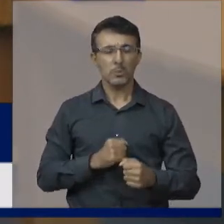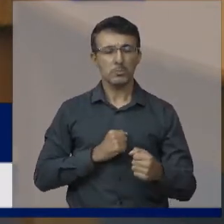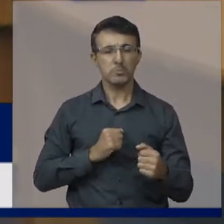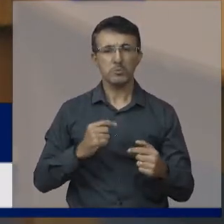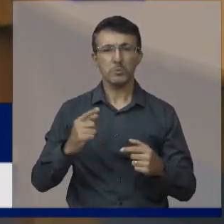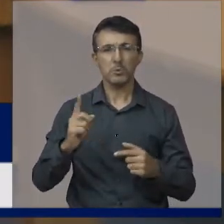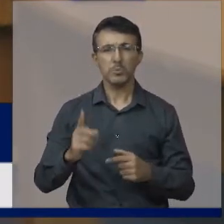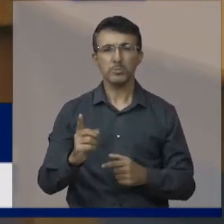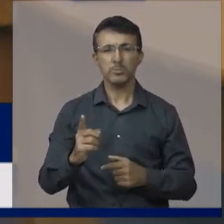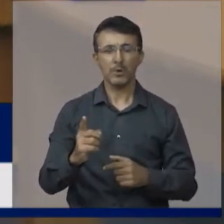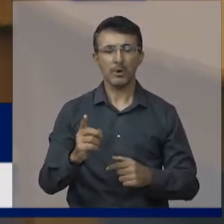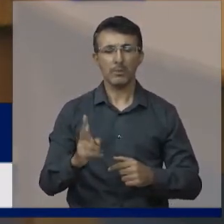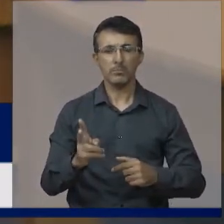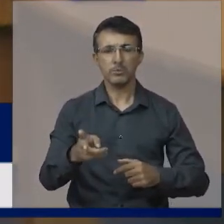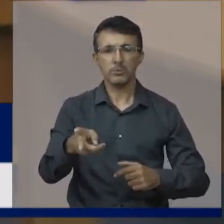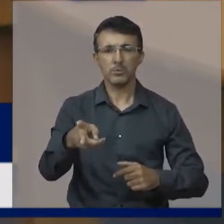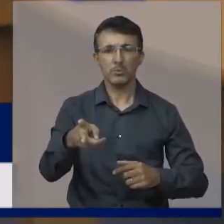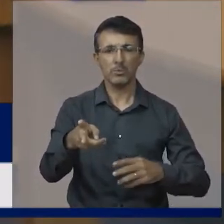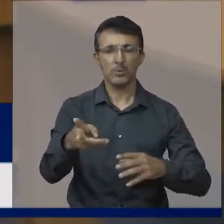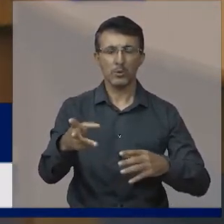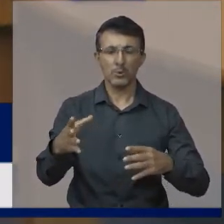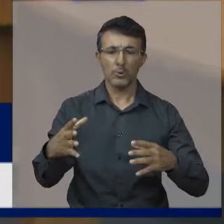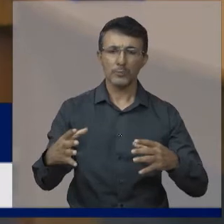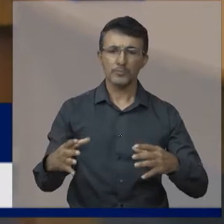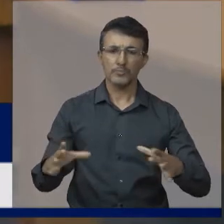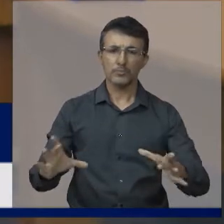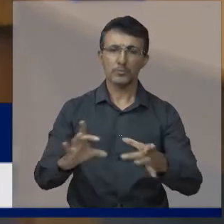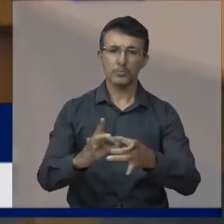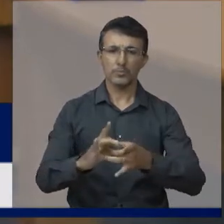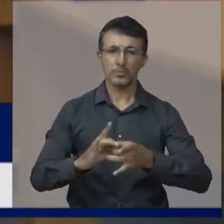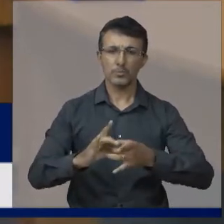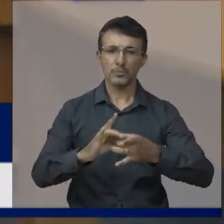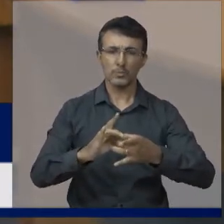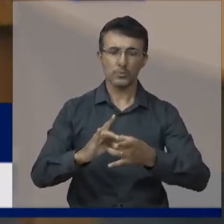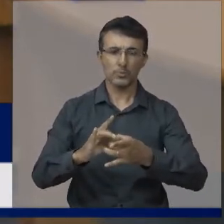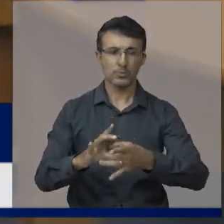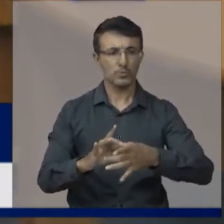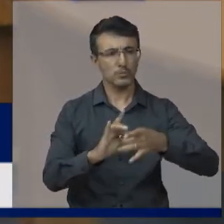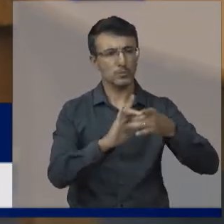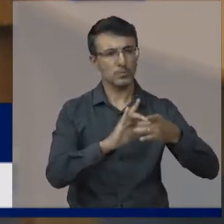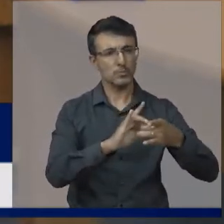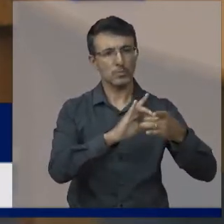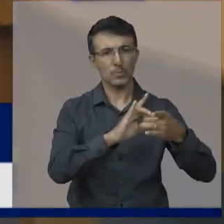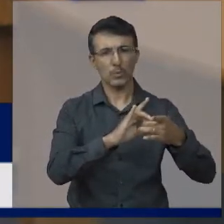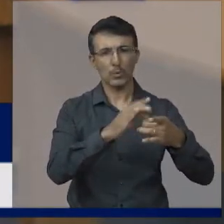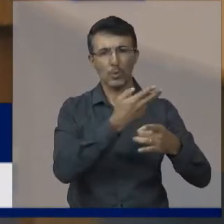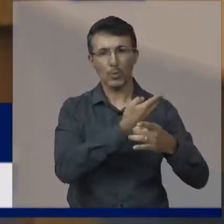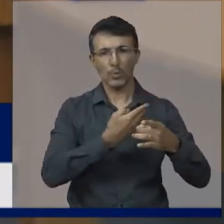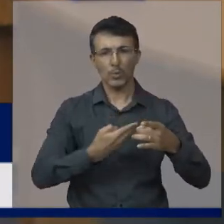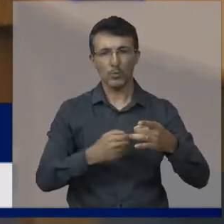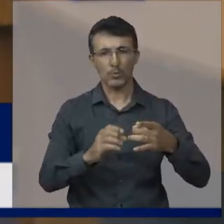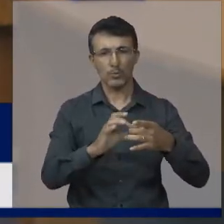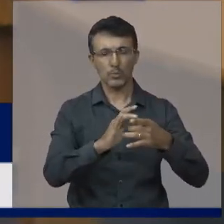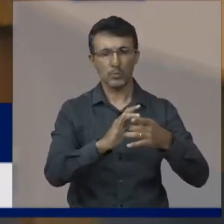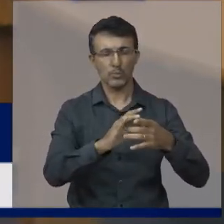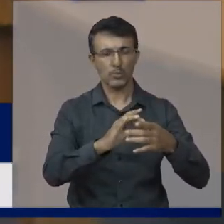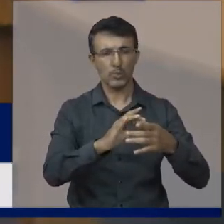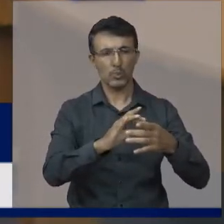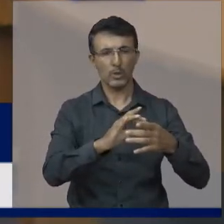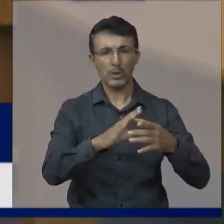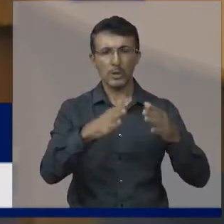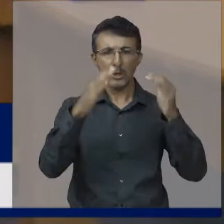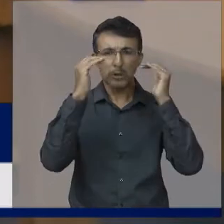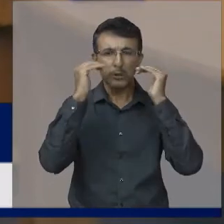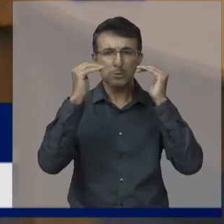sim, mesmo tendo um elo de ligação com o governo, mas respeitar a casa, respeitar